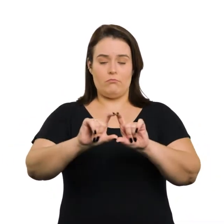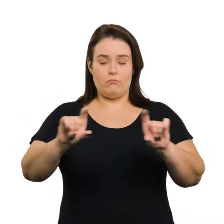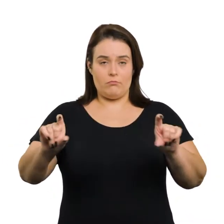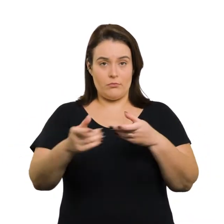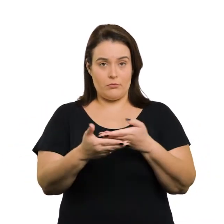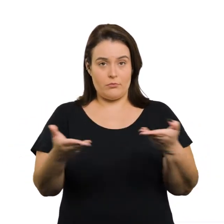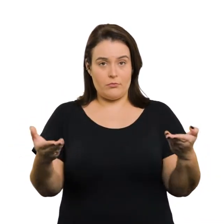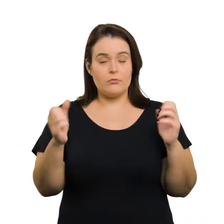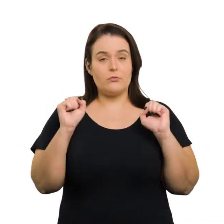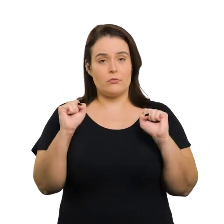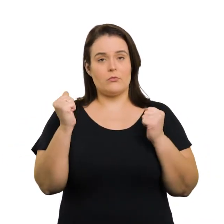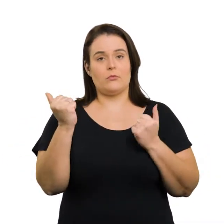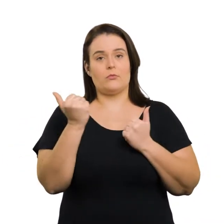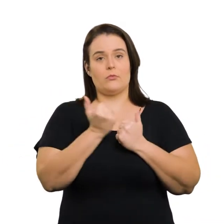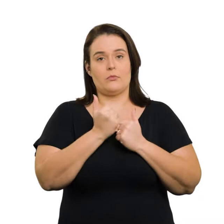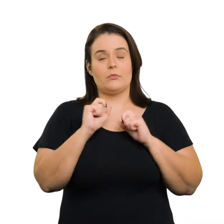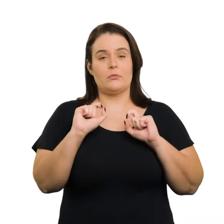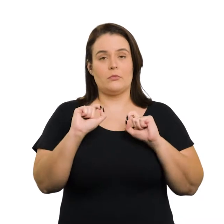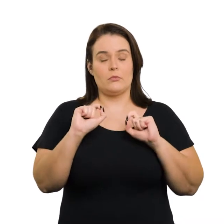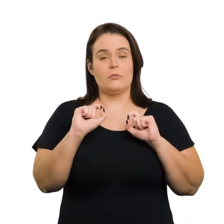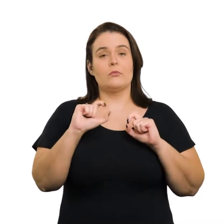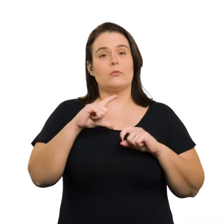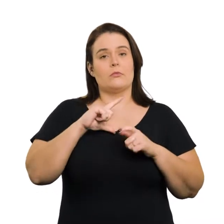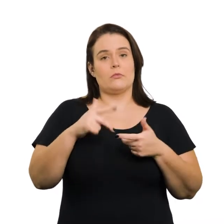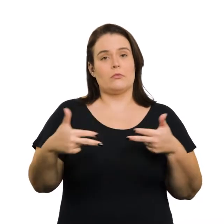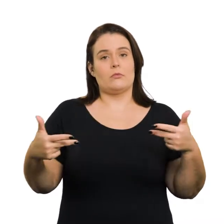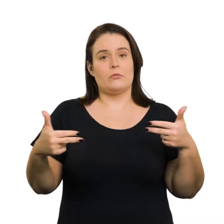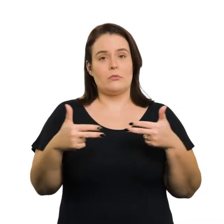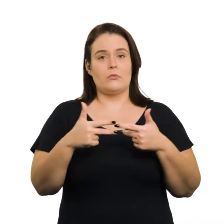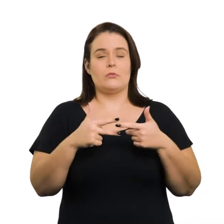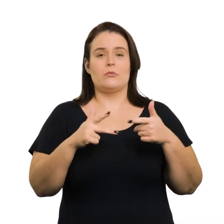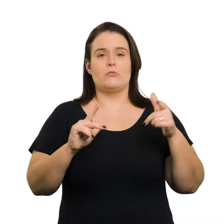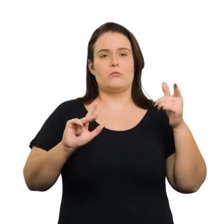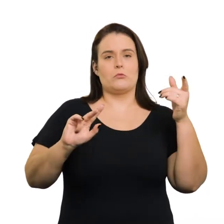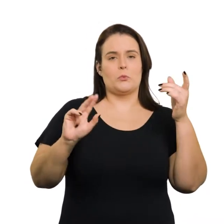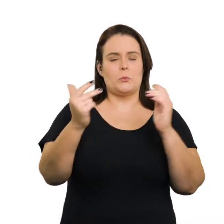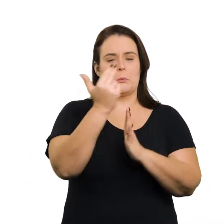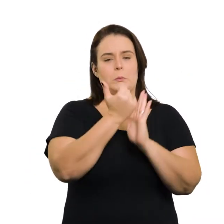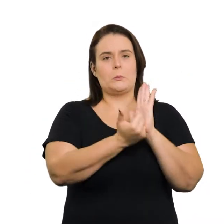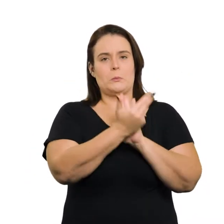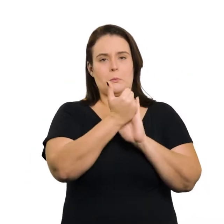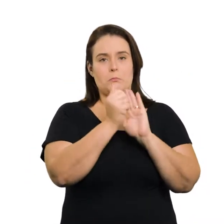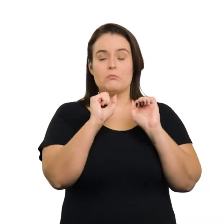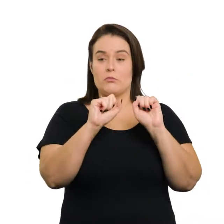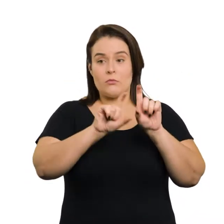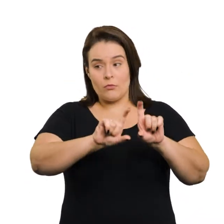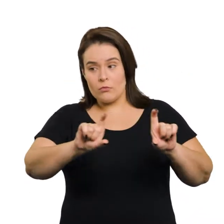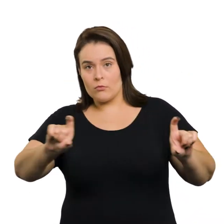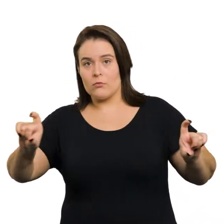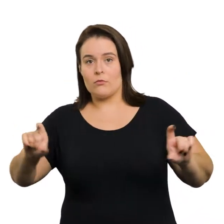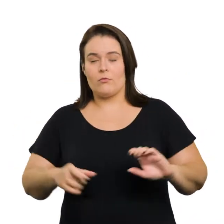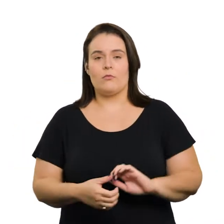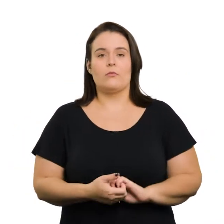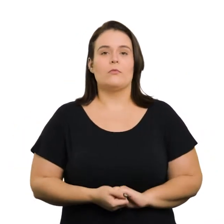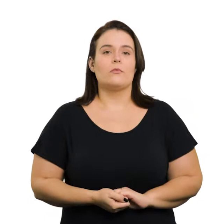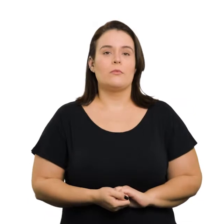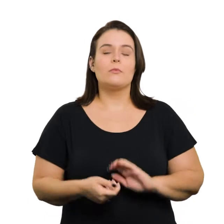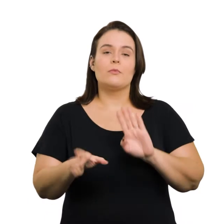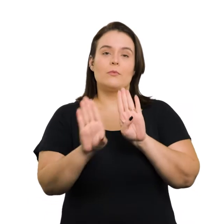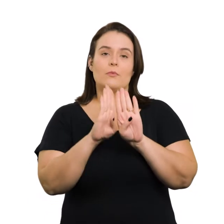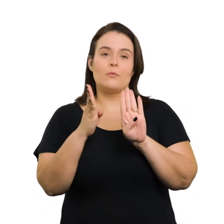acabado. Esta faixa pode ser substituída por uma composta por elementos gráficos instalados de forma